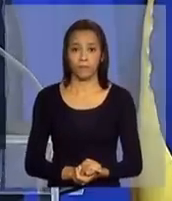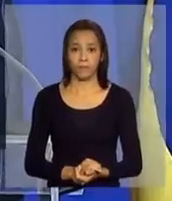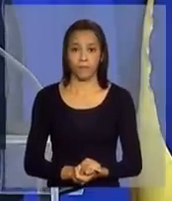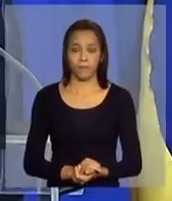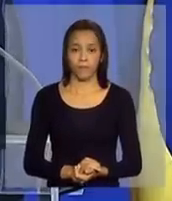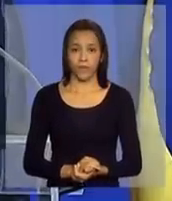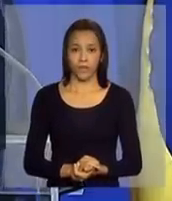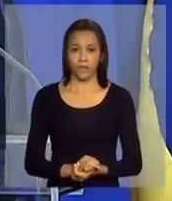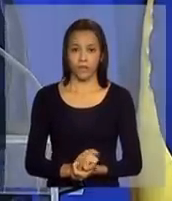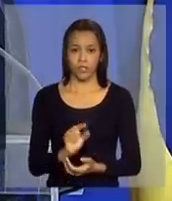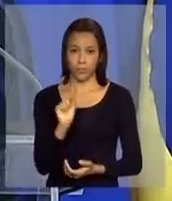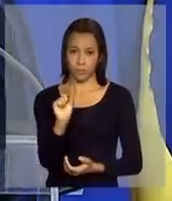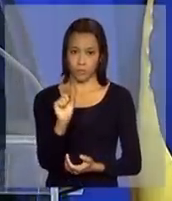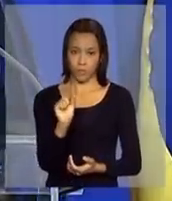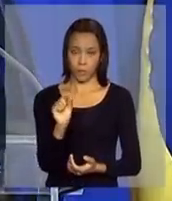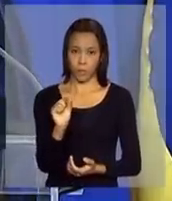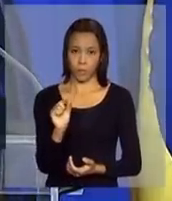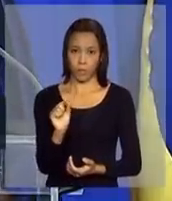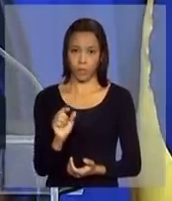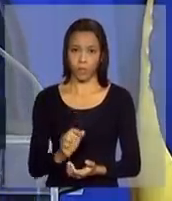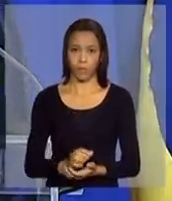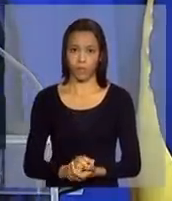pelo fato de que